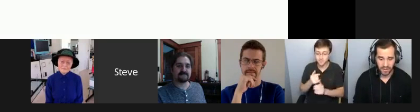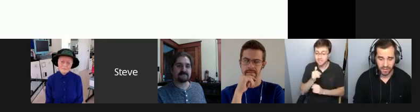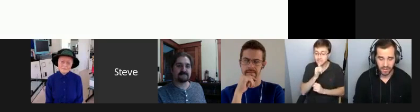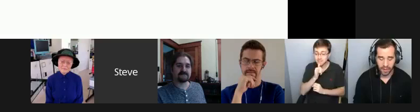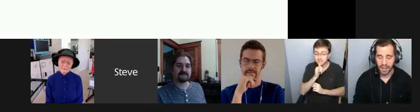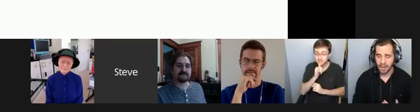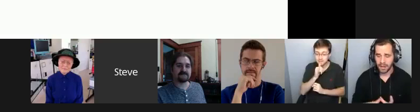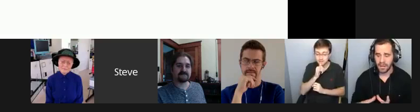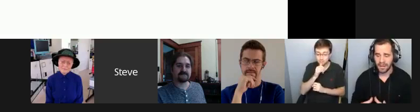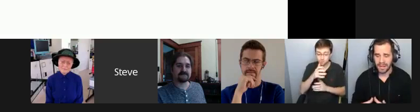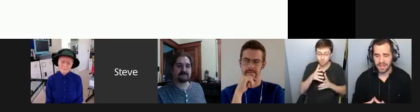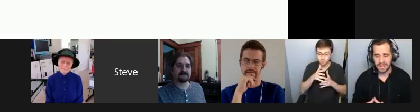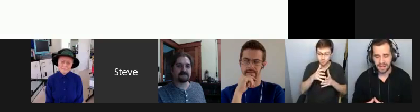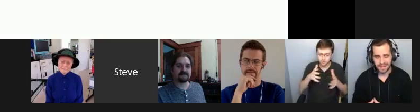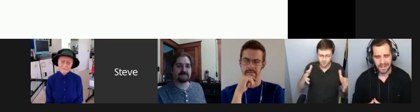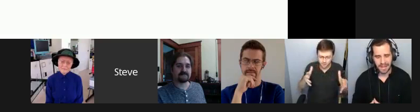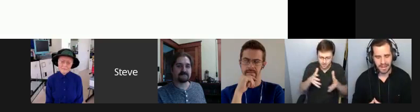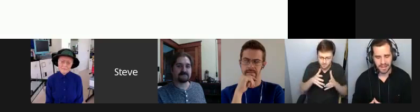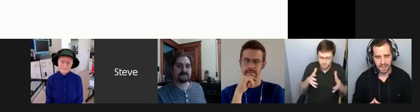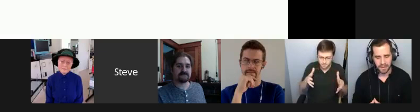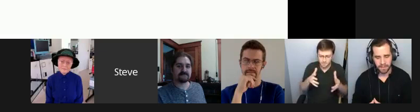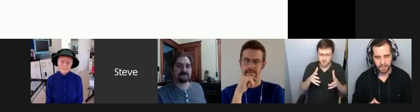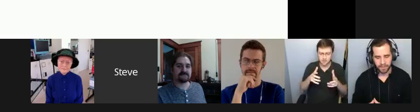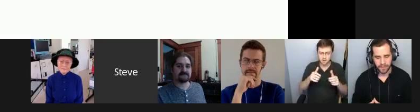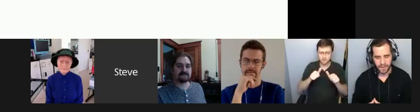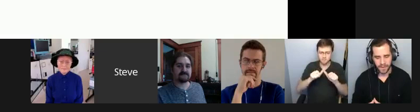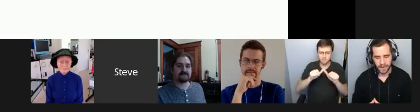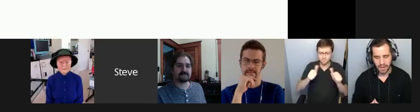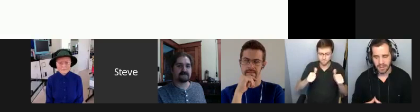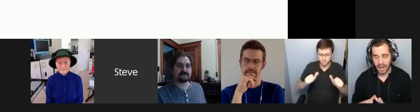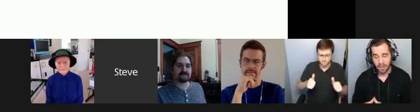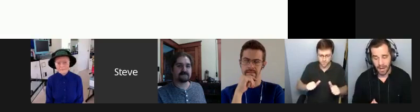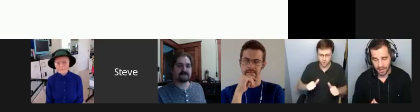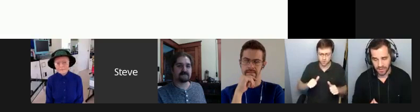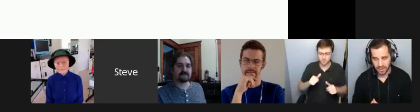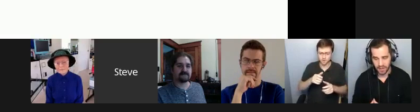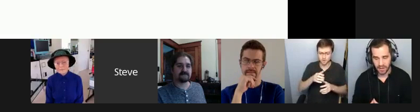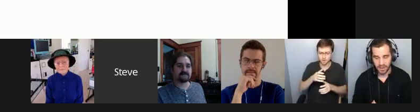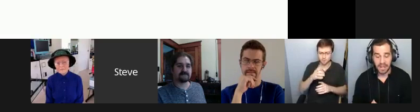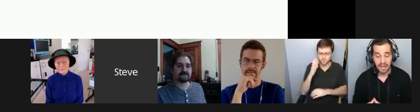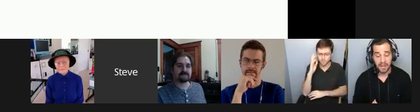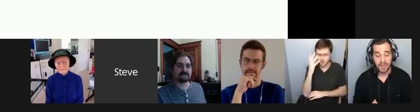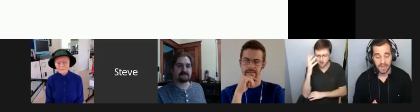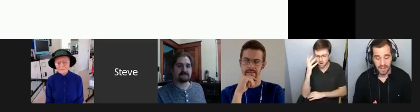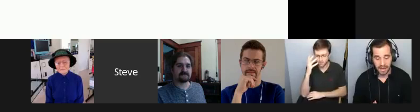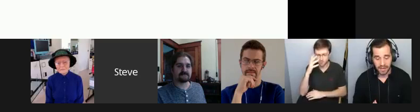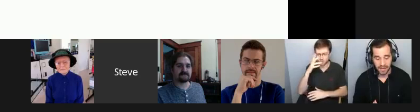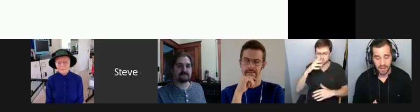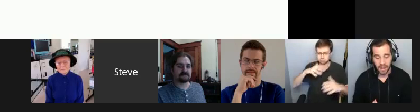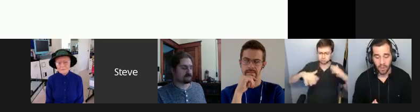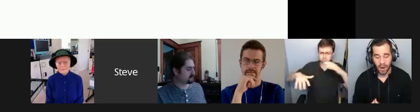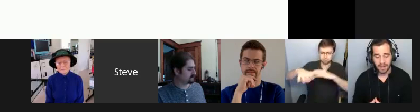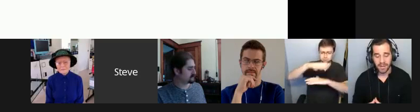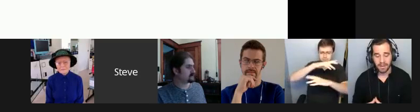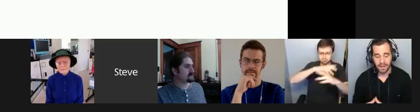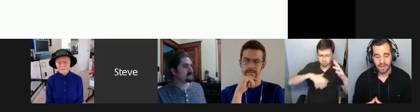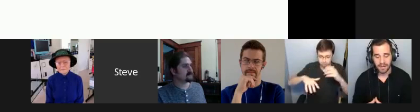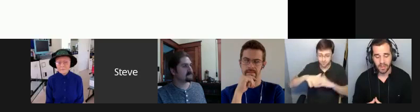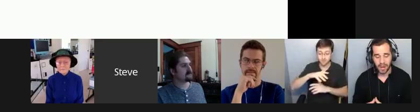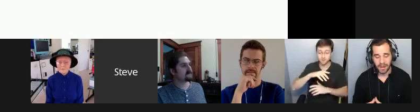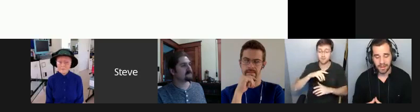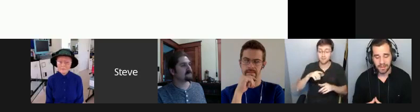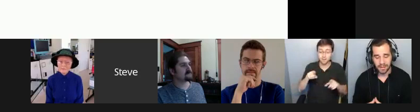pensamos, e na escrita de sinais, e no sign writing, e na língua de sinais, quais